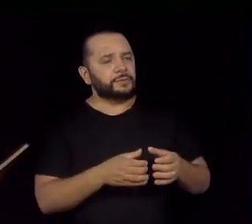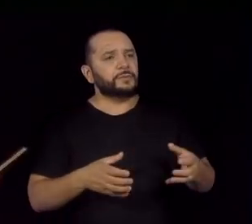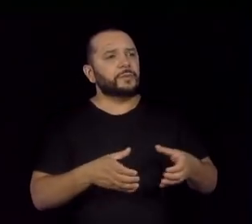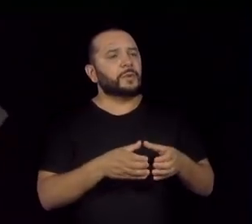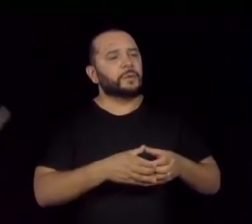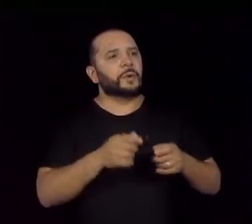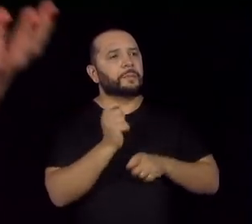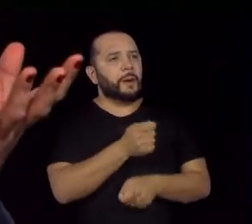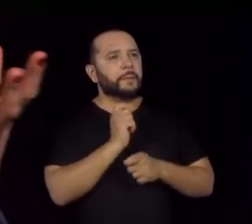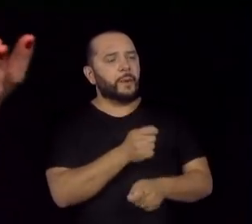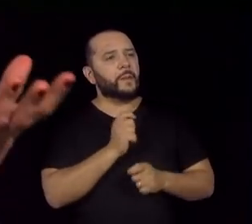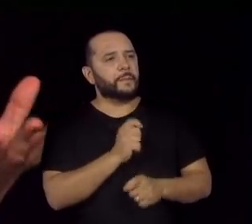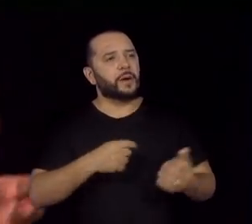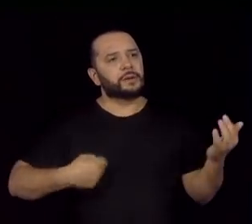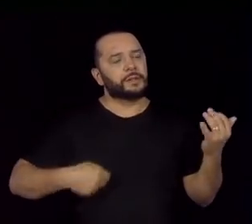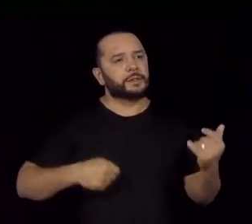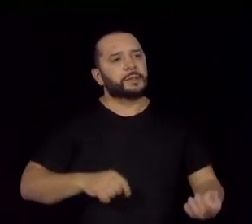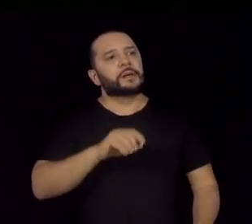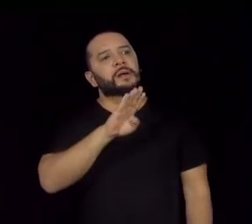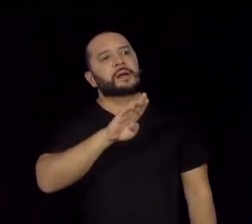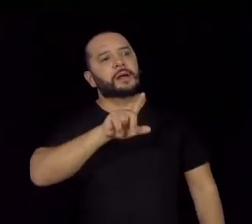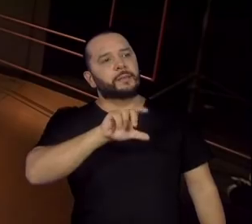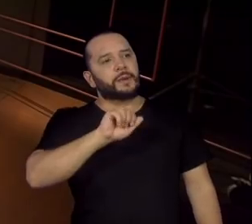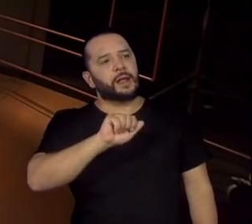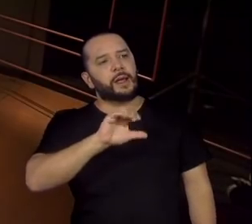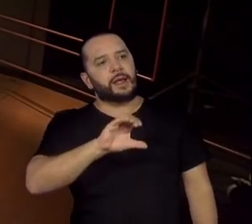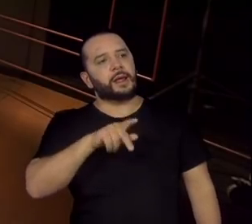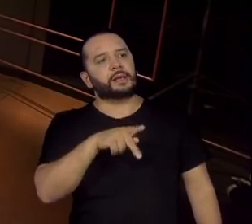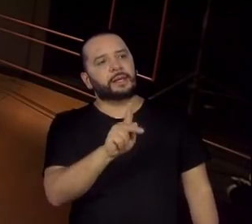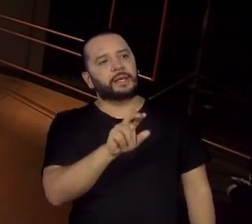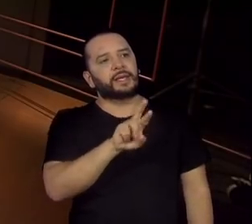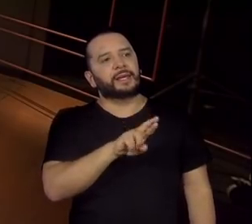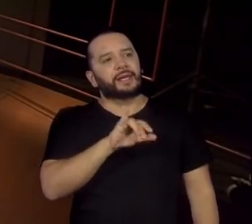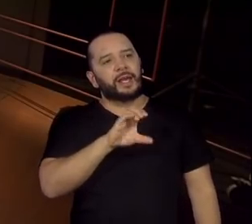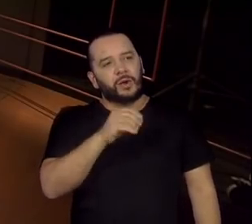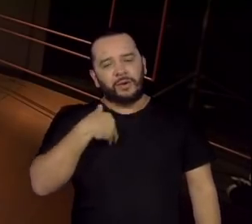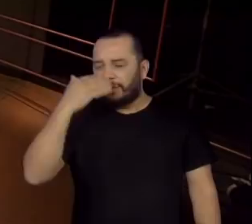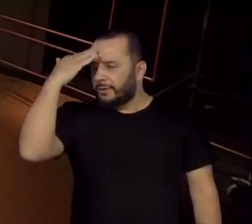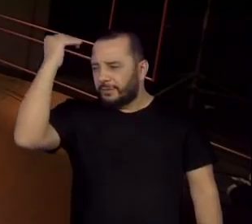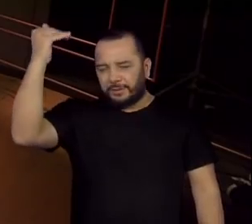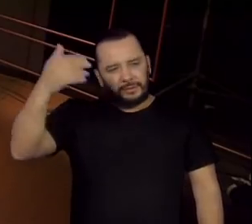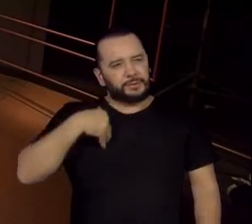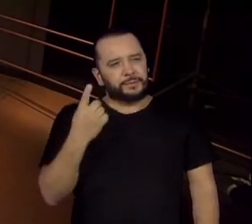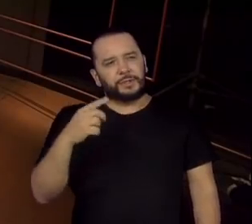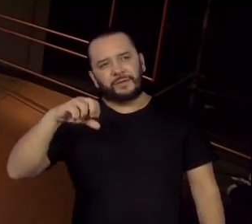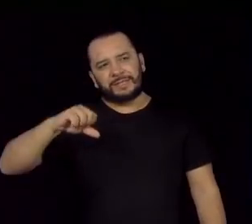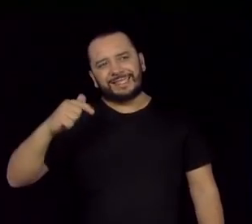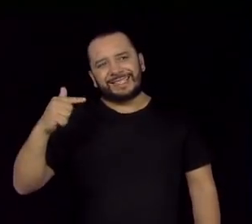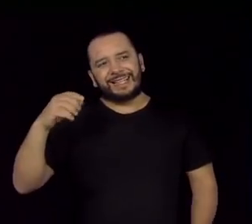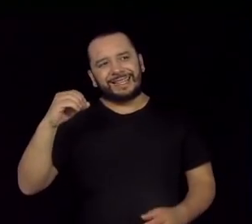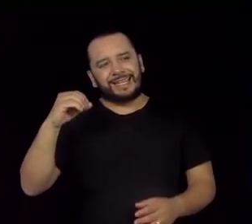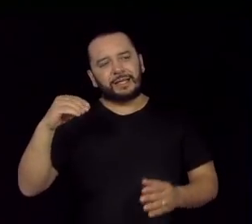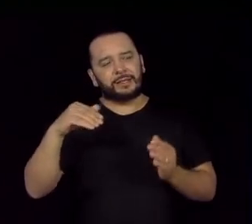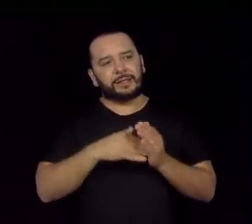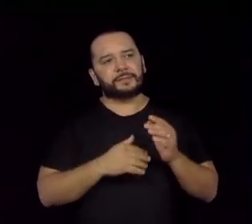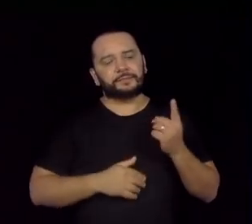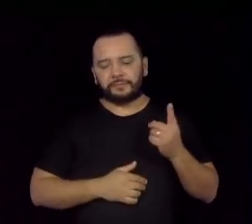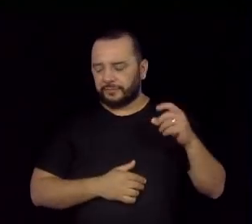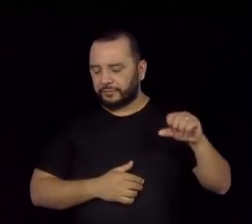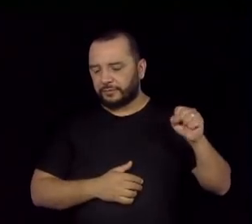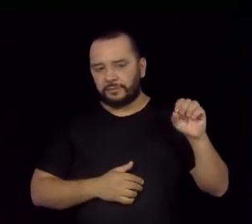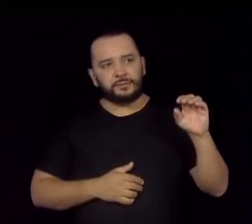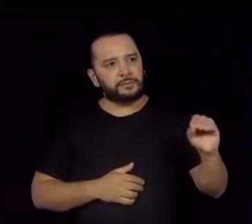outra história, outra passagem aí na sua vida, que fazia grande sucesso entre os anos 70 e 80, quando morreu o